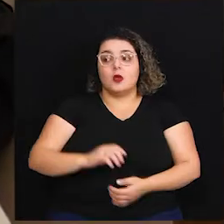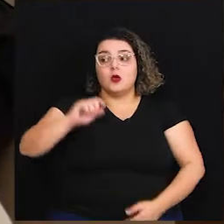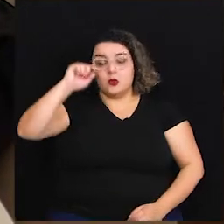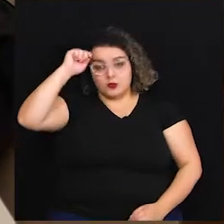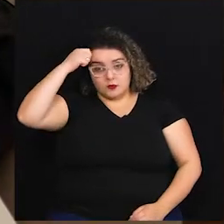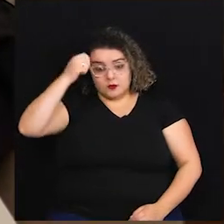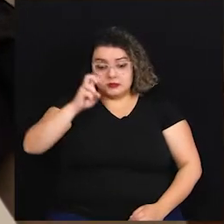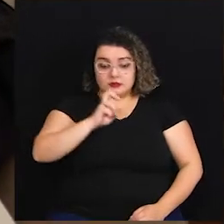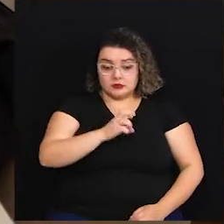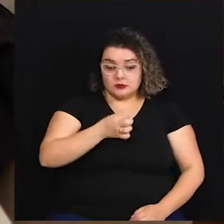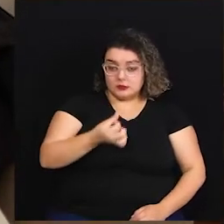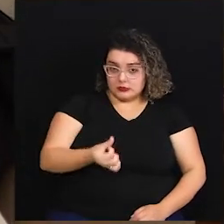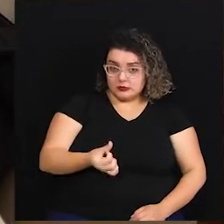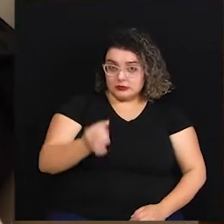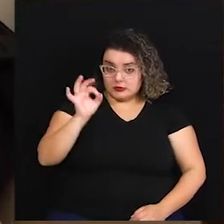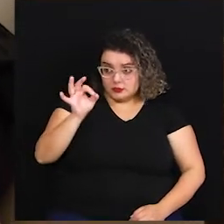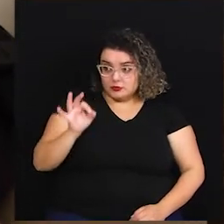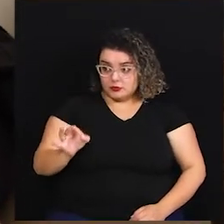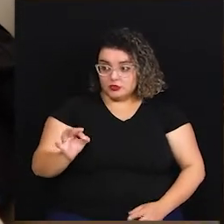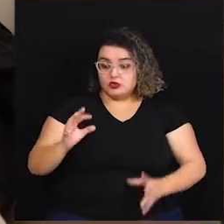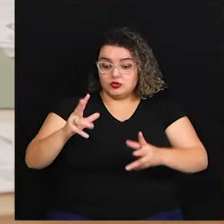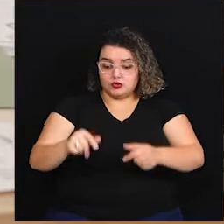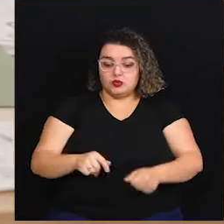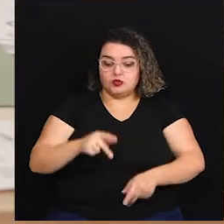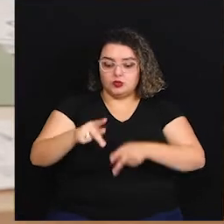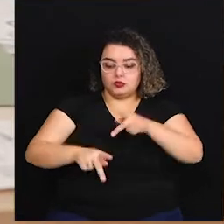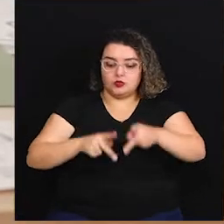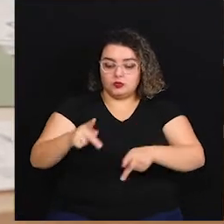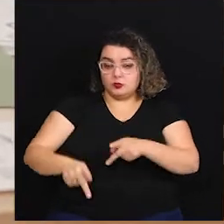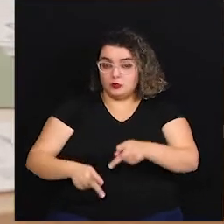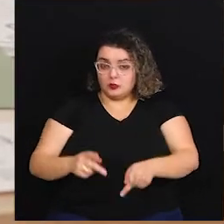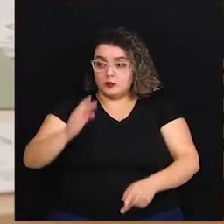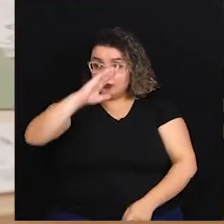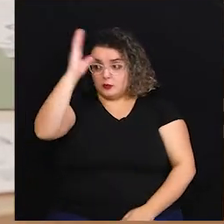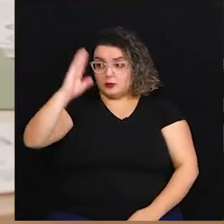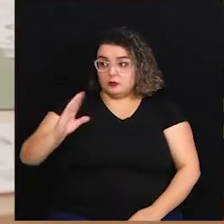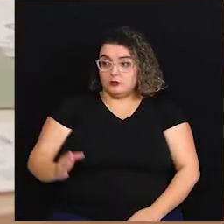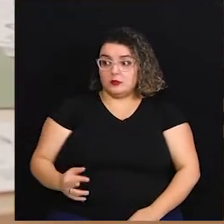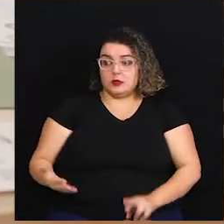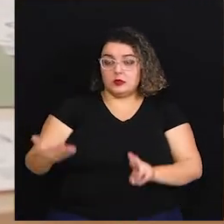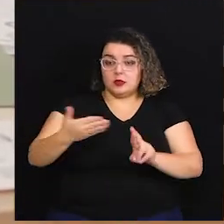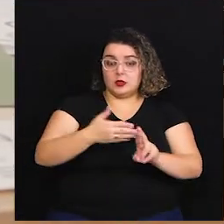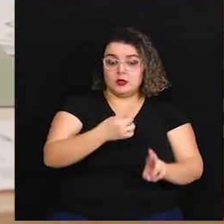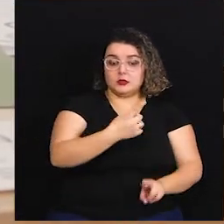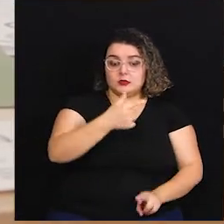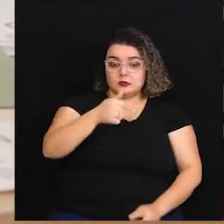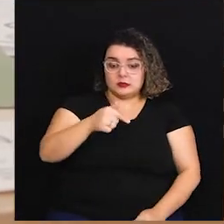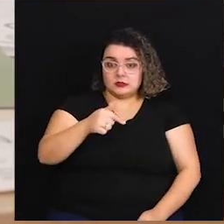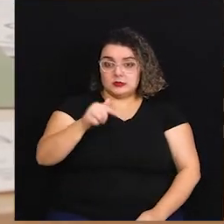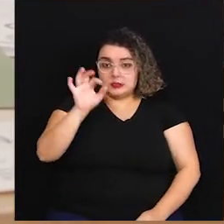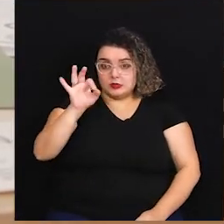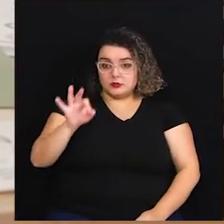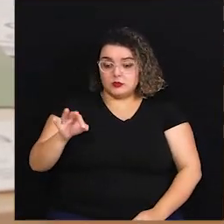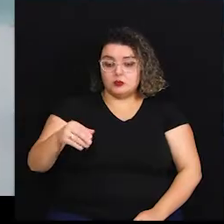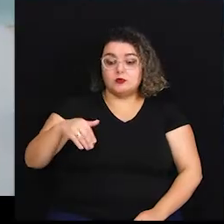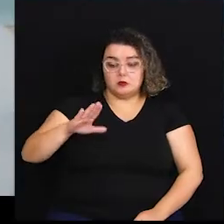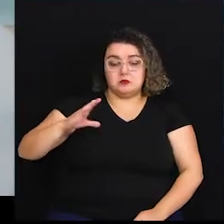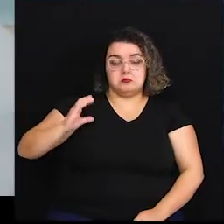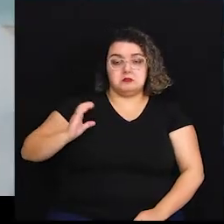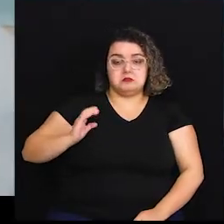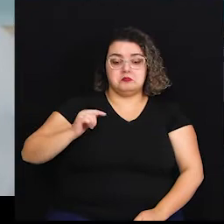Os negros são 56% dos brasileiros, mas representam apenas 17% dos mais ricos